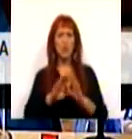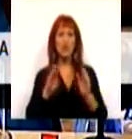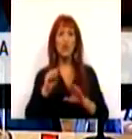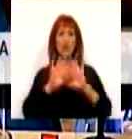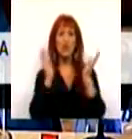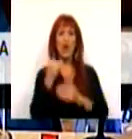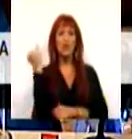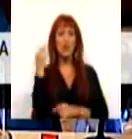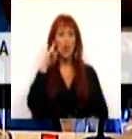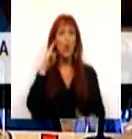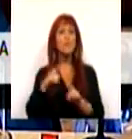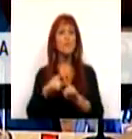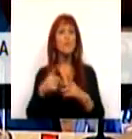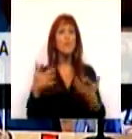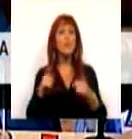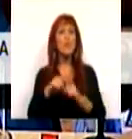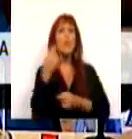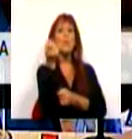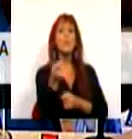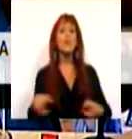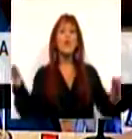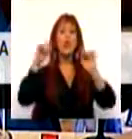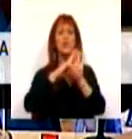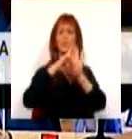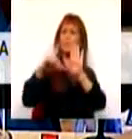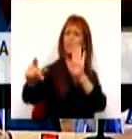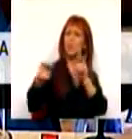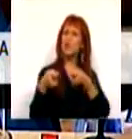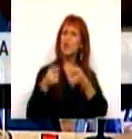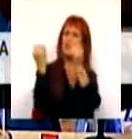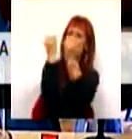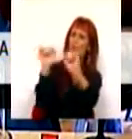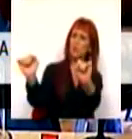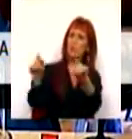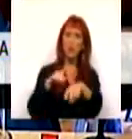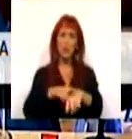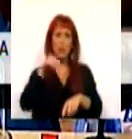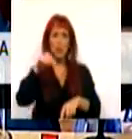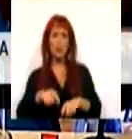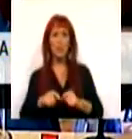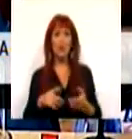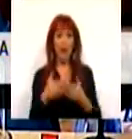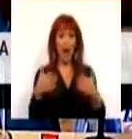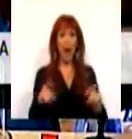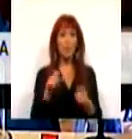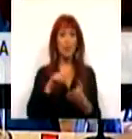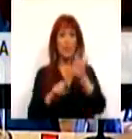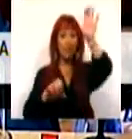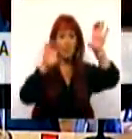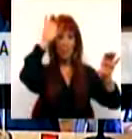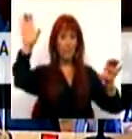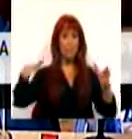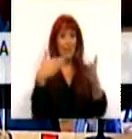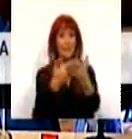instituto. O objetivo passa por desenhar novos horizontes de gestão e de autonomia, num momento em que se abre um processo de descentralização